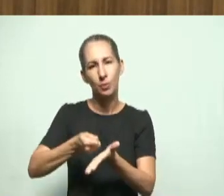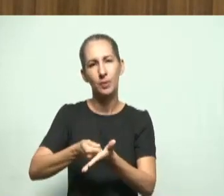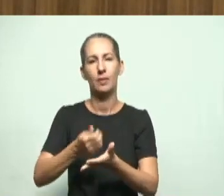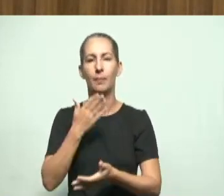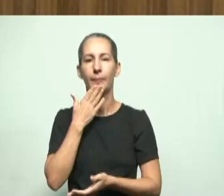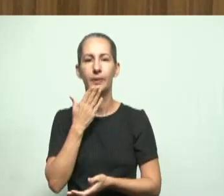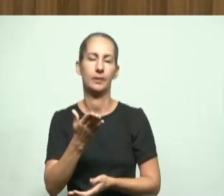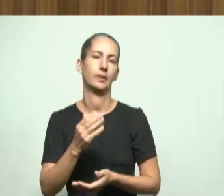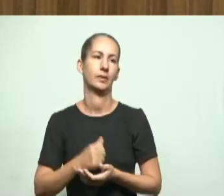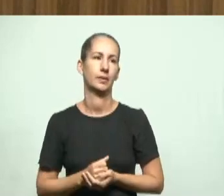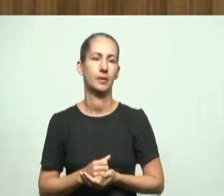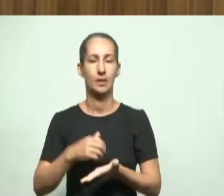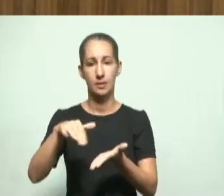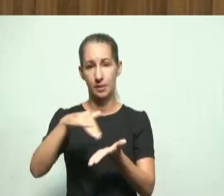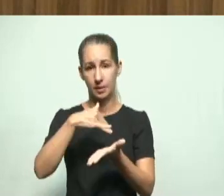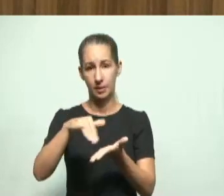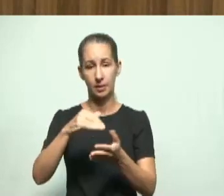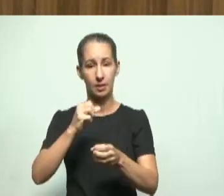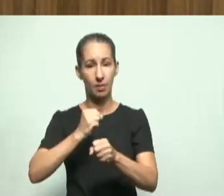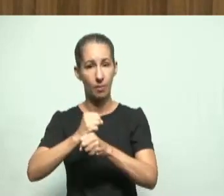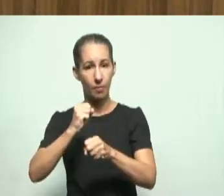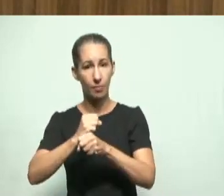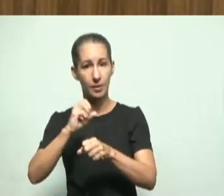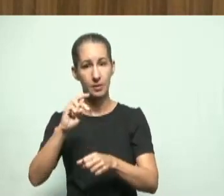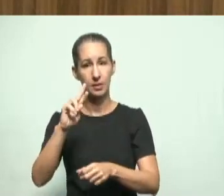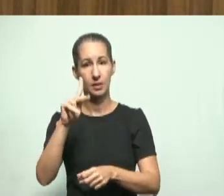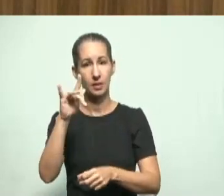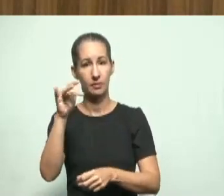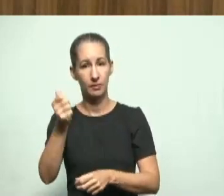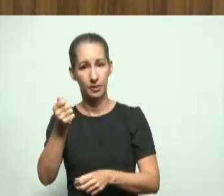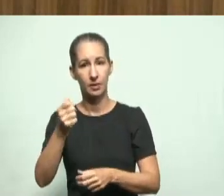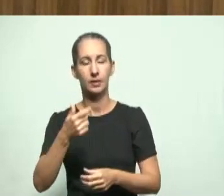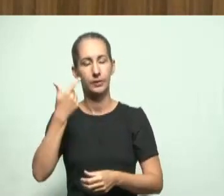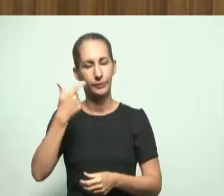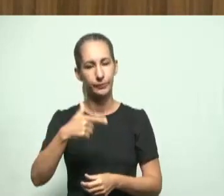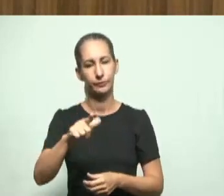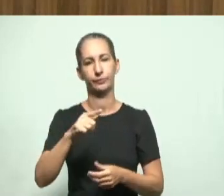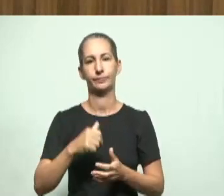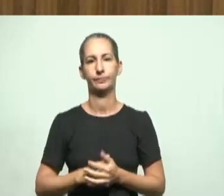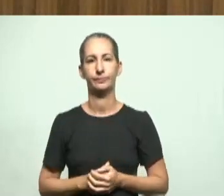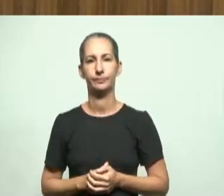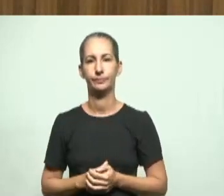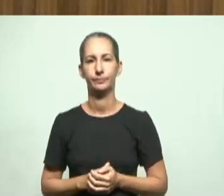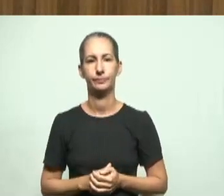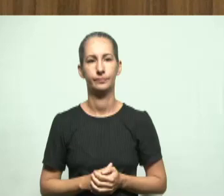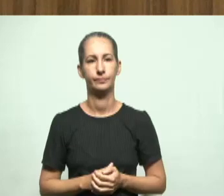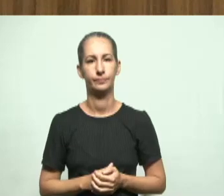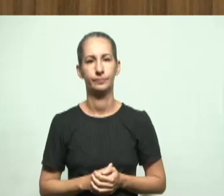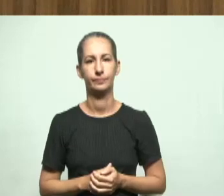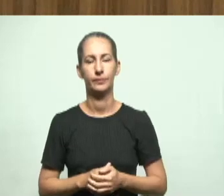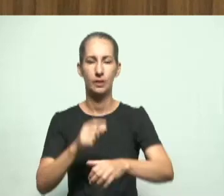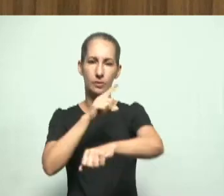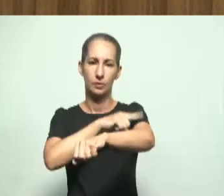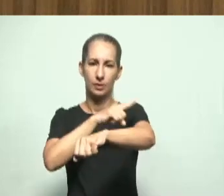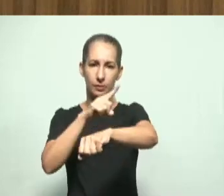pedir à Secretaria de Obras, CEINFRA, novamente, na Zona